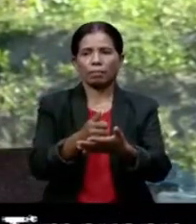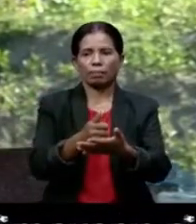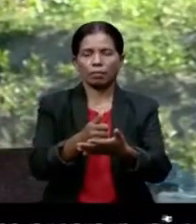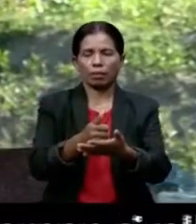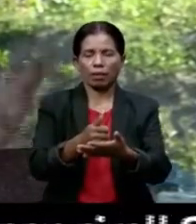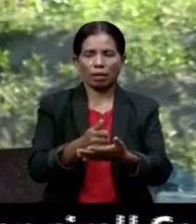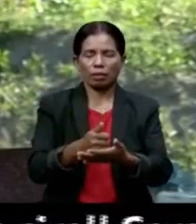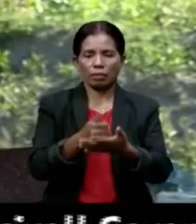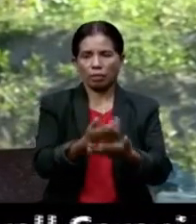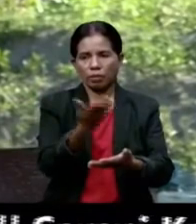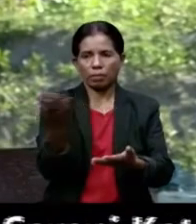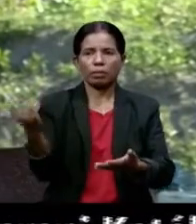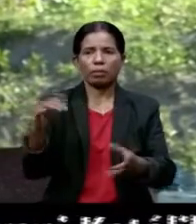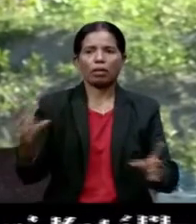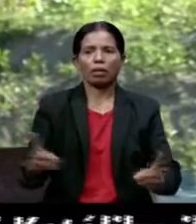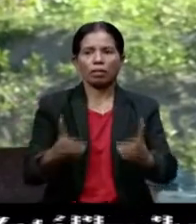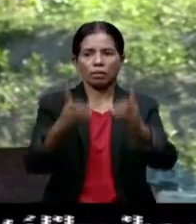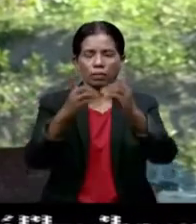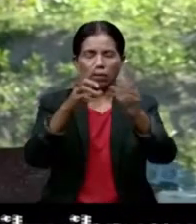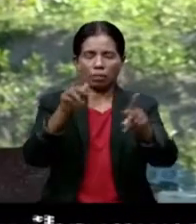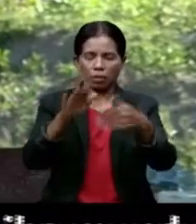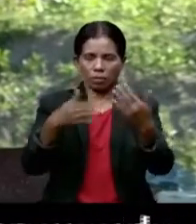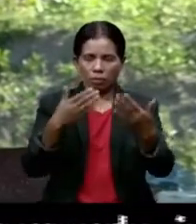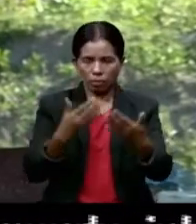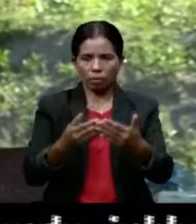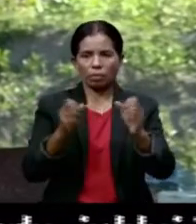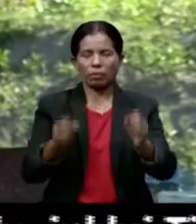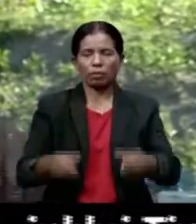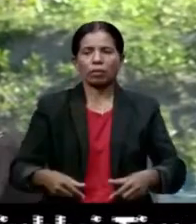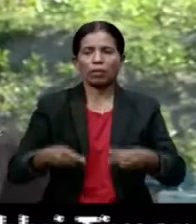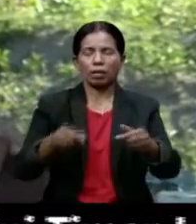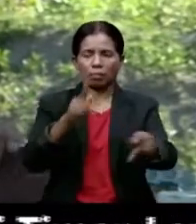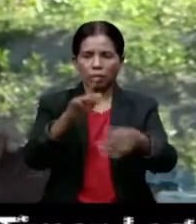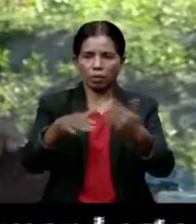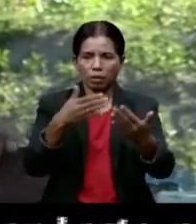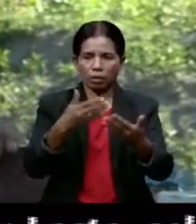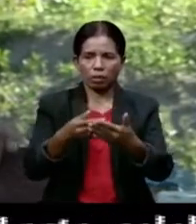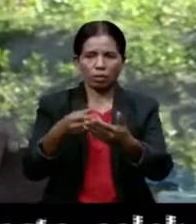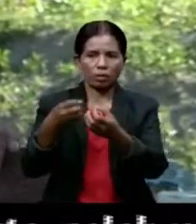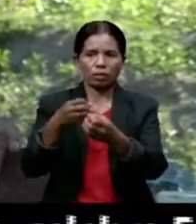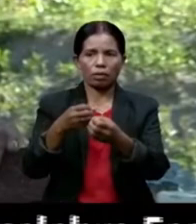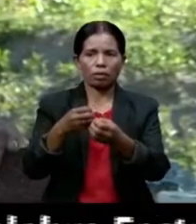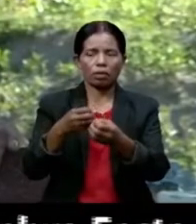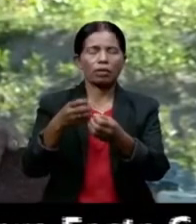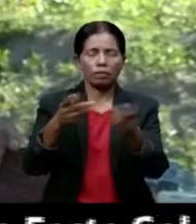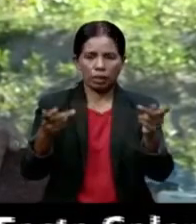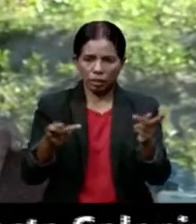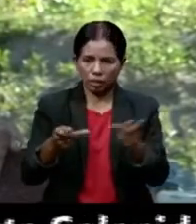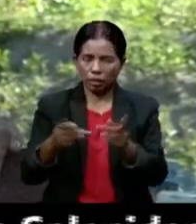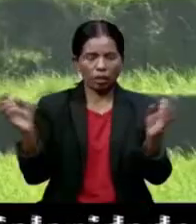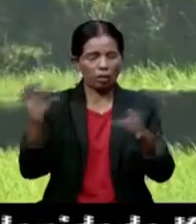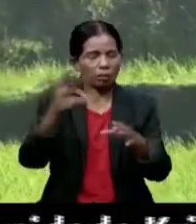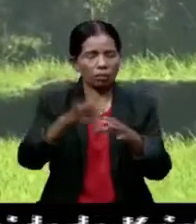ajuda itu buat sih atau suruh malung horai naik sih rapi depois rai sana abandonar sana bela